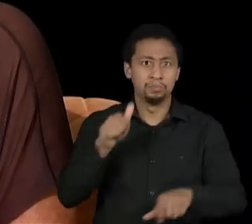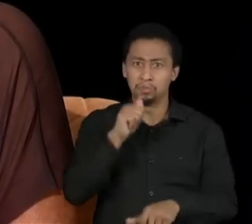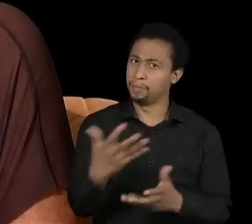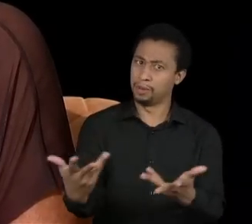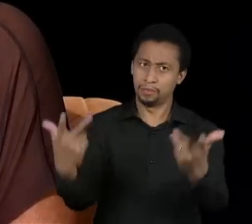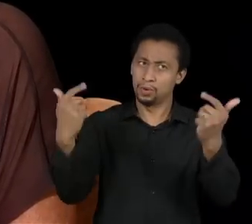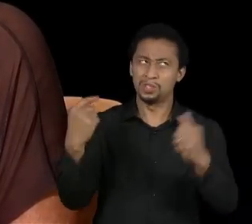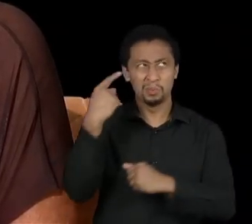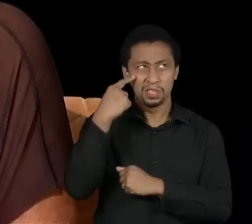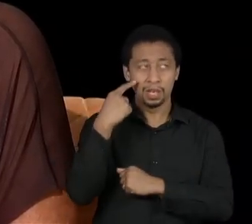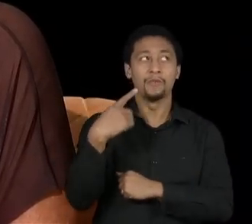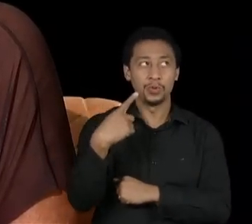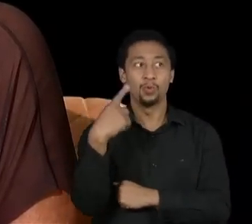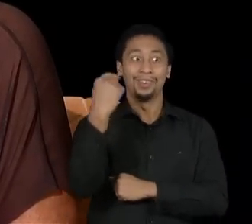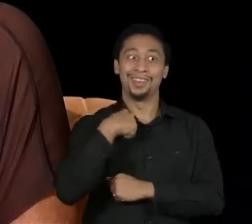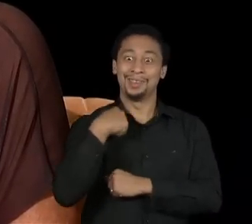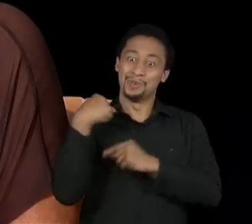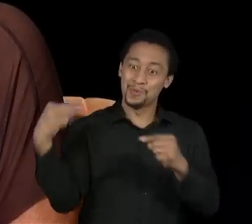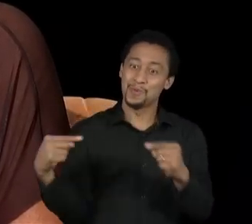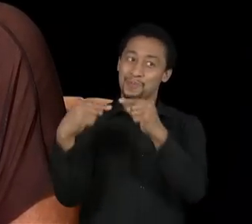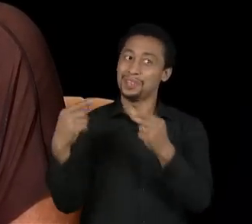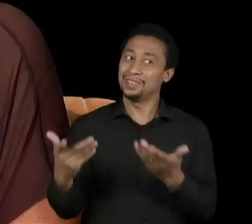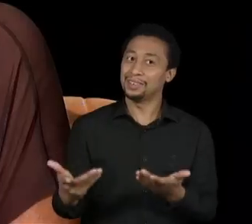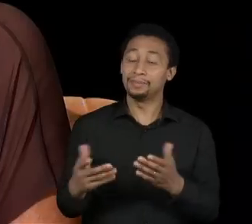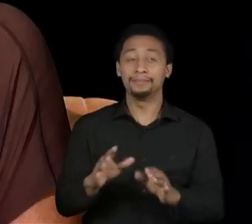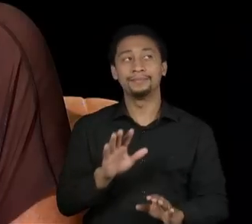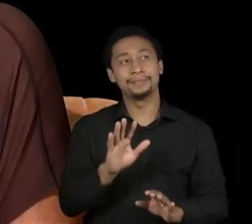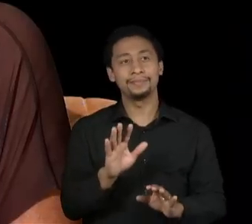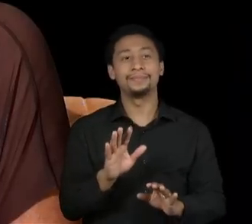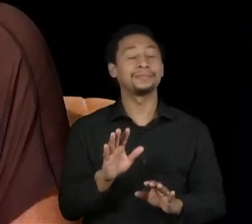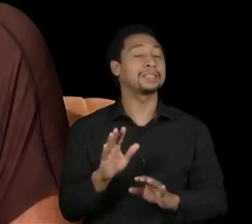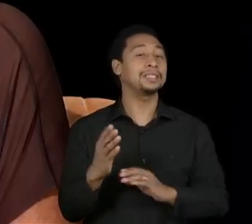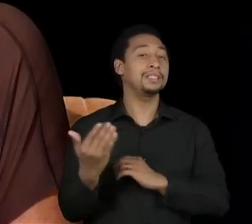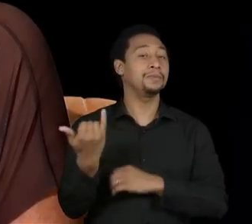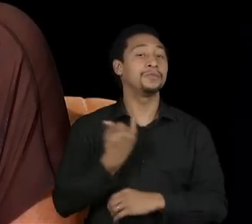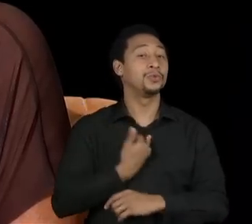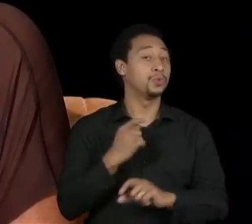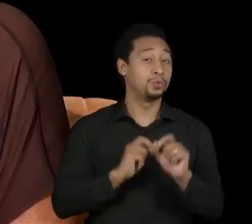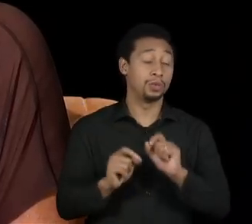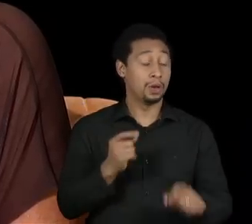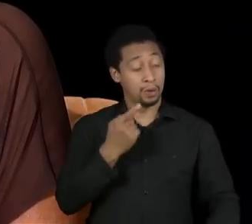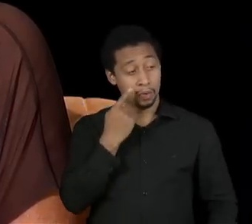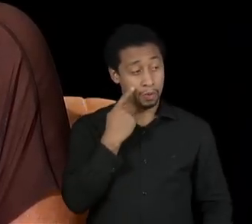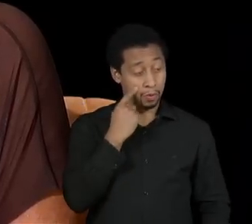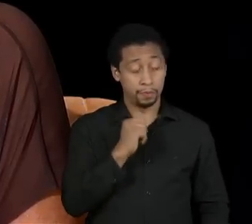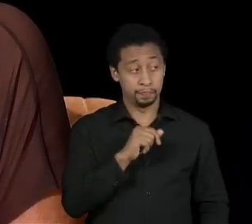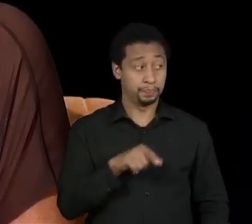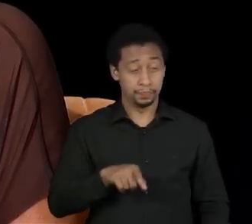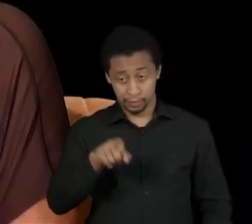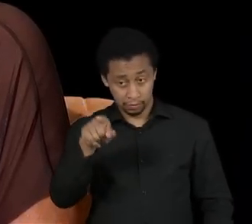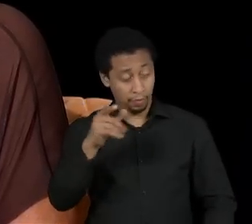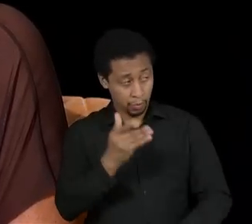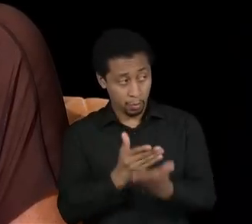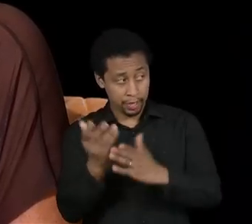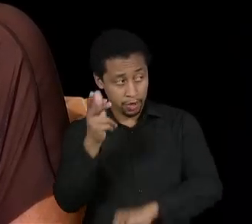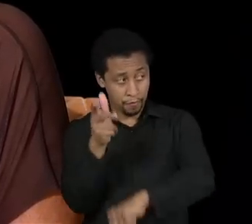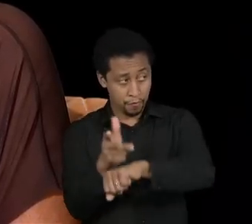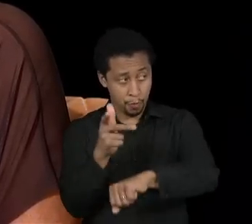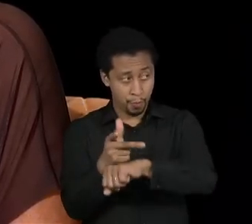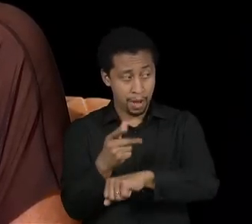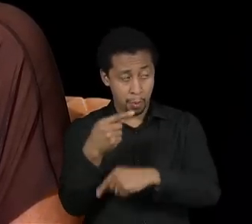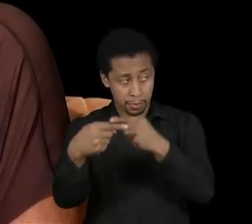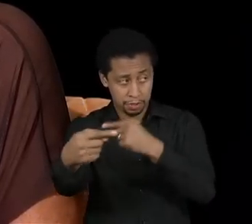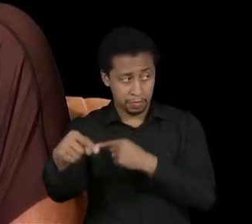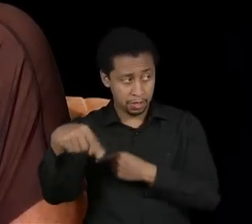assim... O Joaquim Pedro começa a filmar agora, daqui uma semana. Ele me convidou para fazer o pai